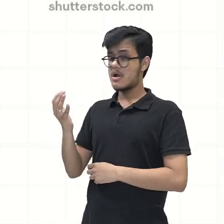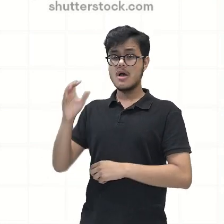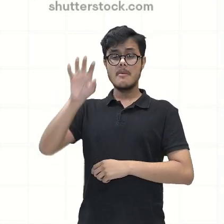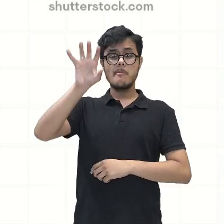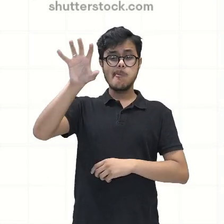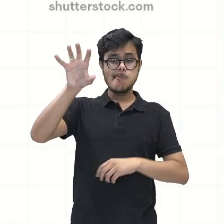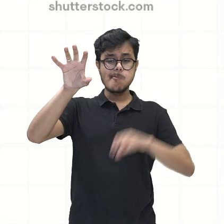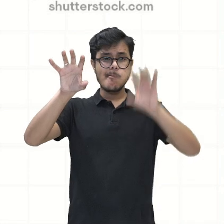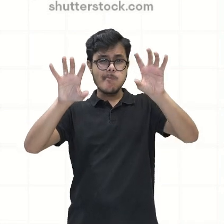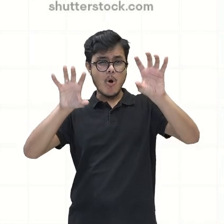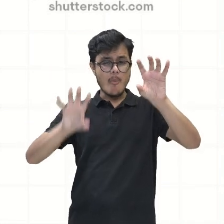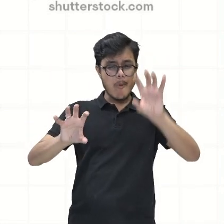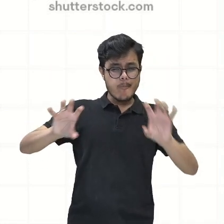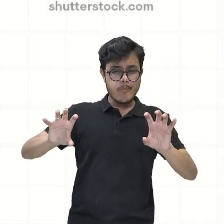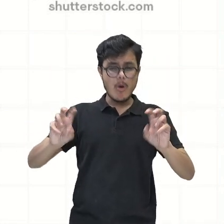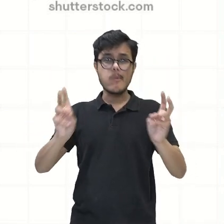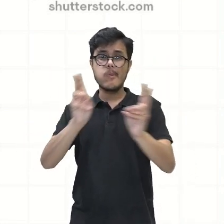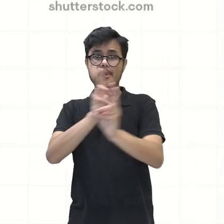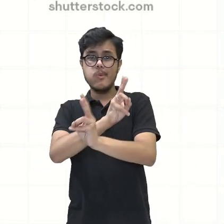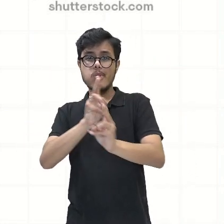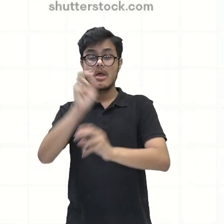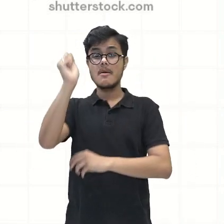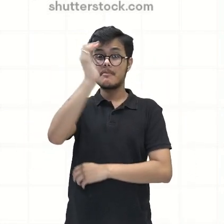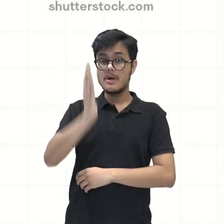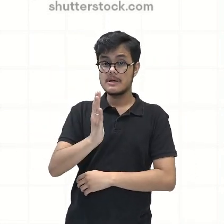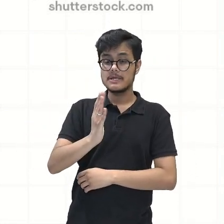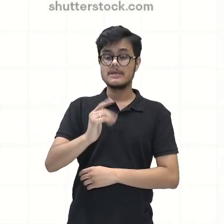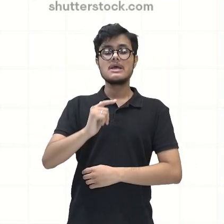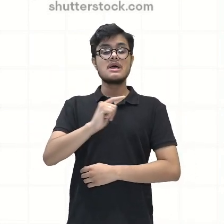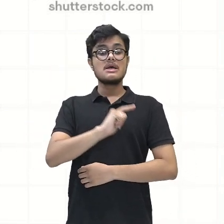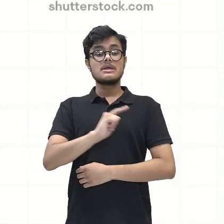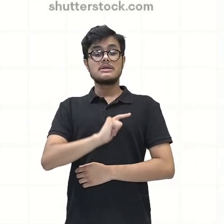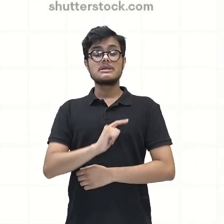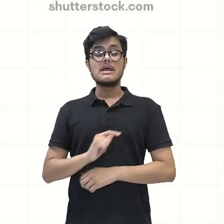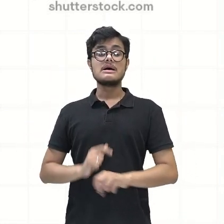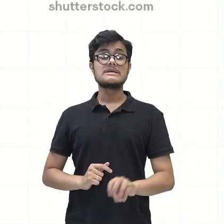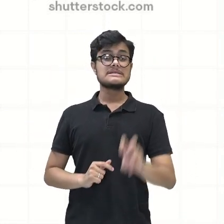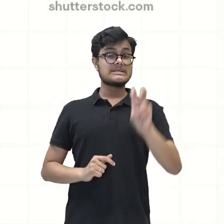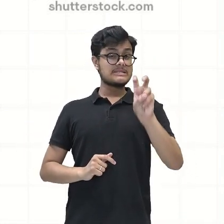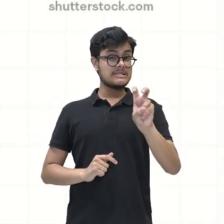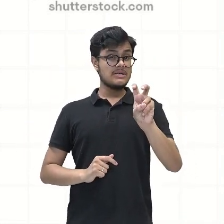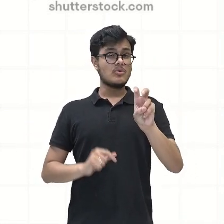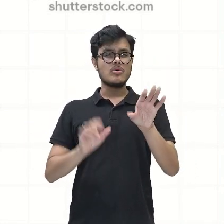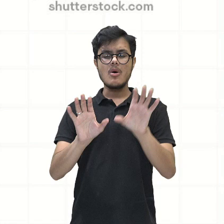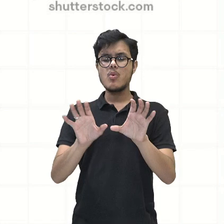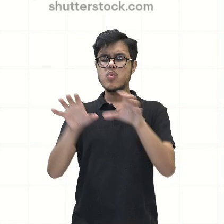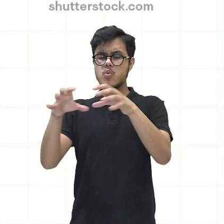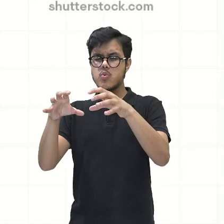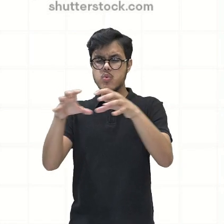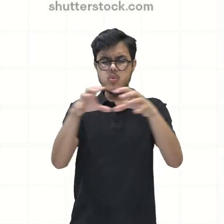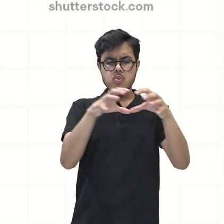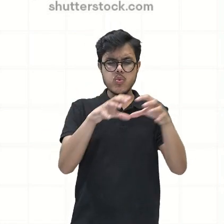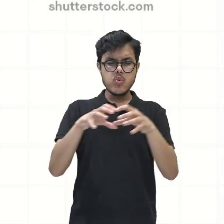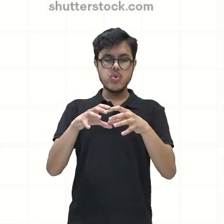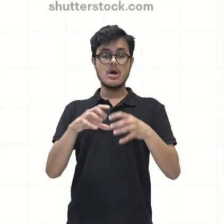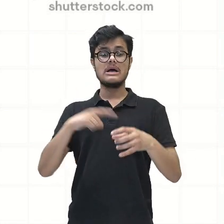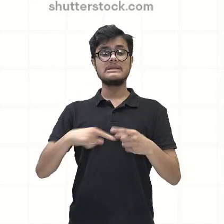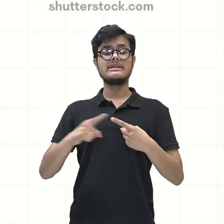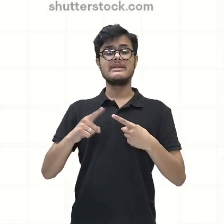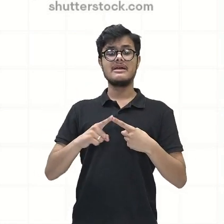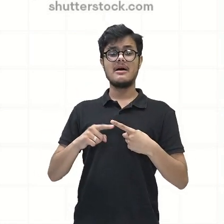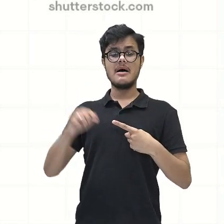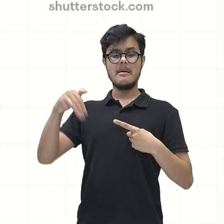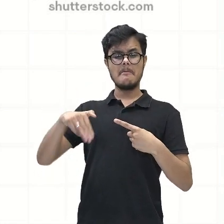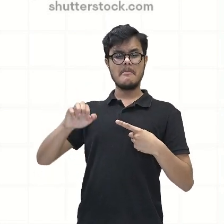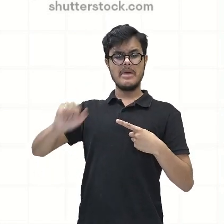território brasileiro. Então, aqui nós temos a atuação de 5 massas de ar. A MEA, que é